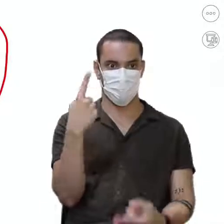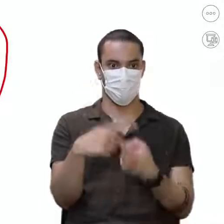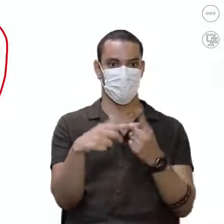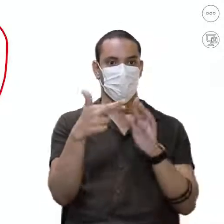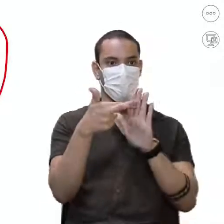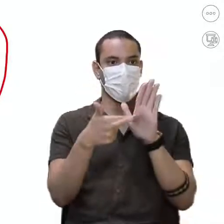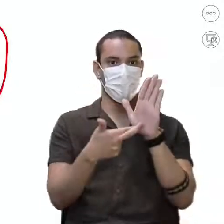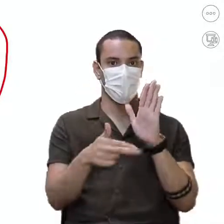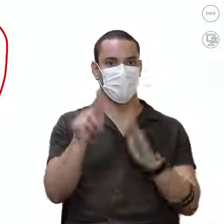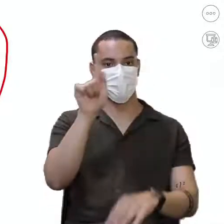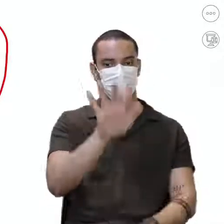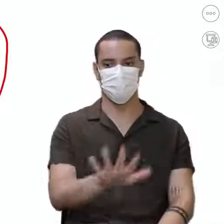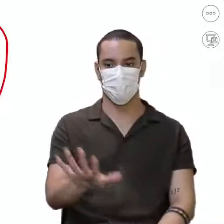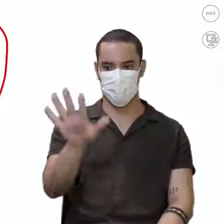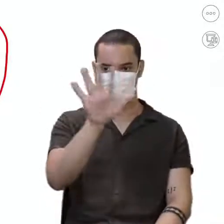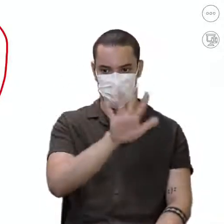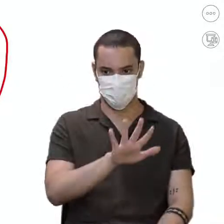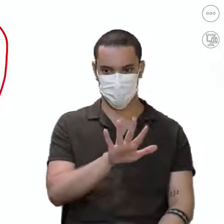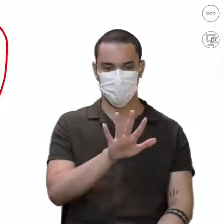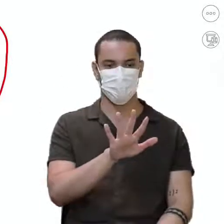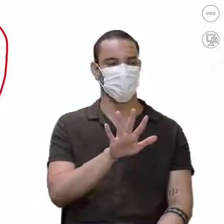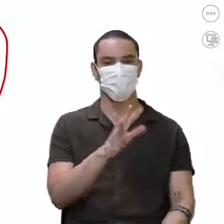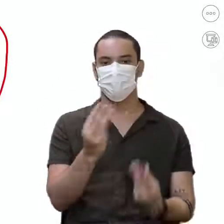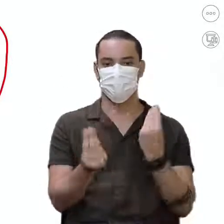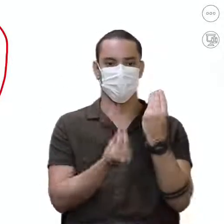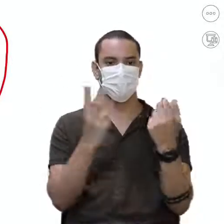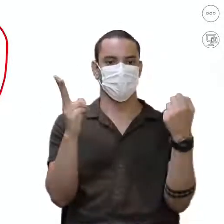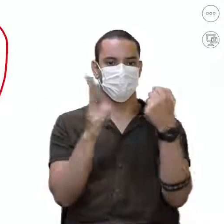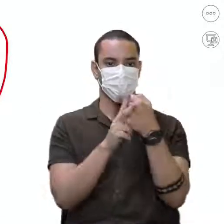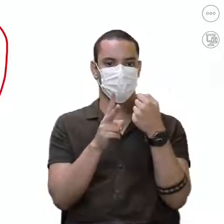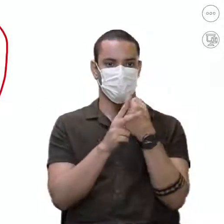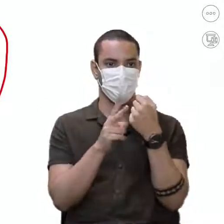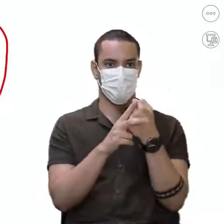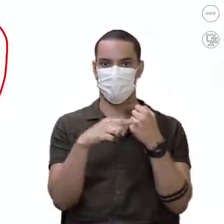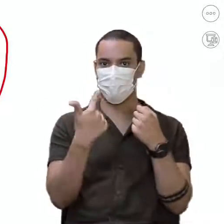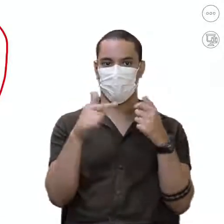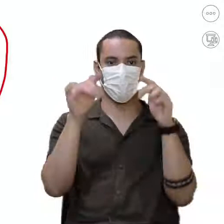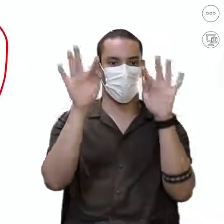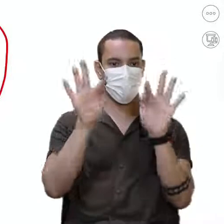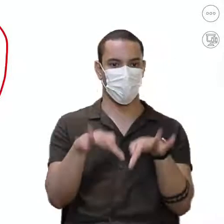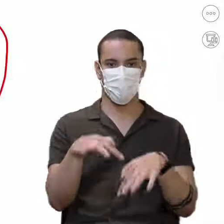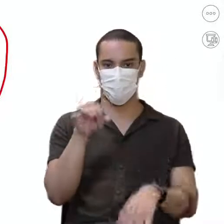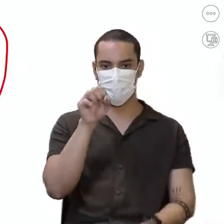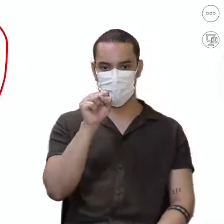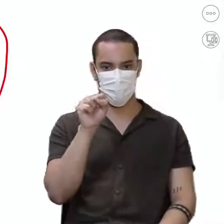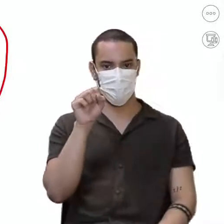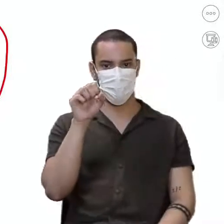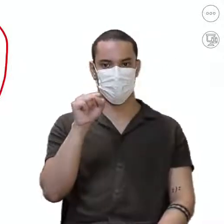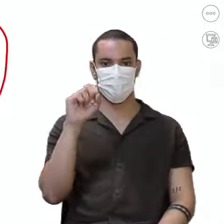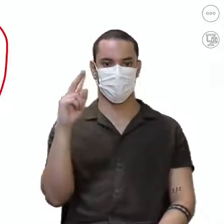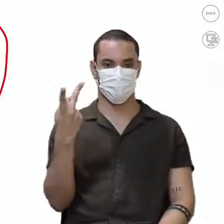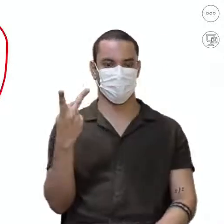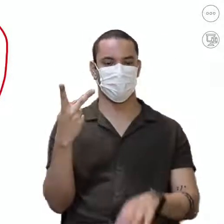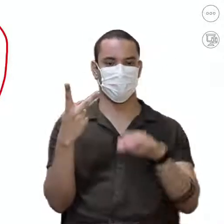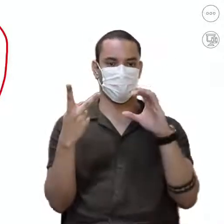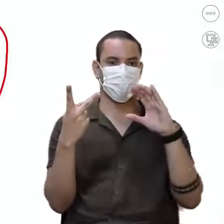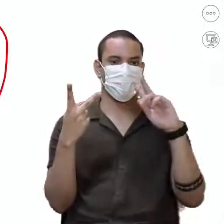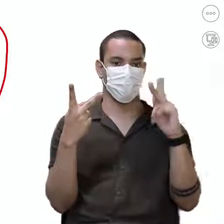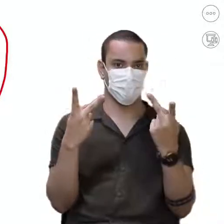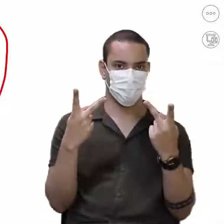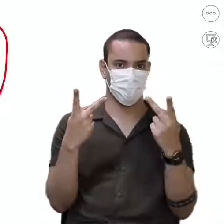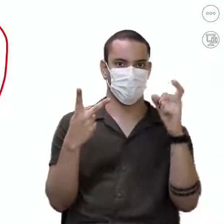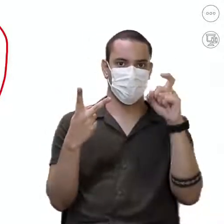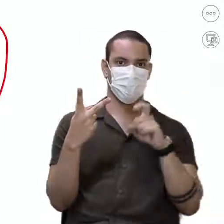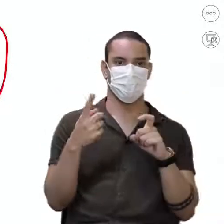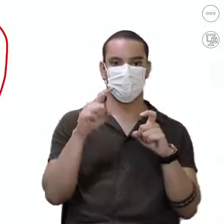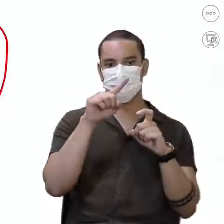regra geral, certo? Como o verbo precede não termina com S, SH, CH, X,